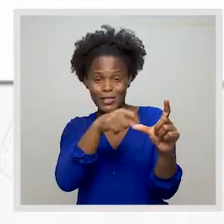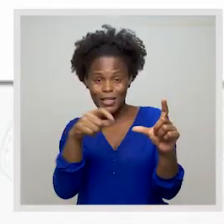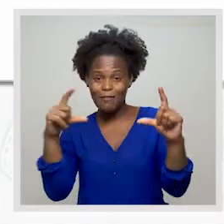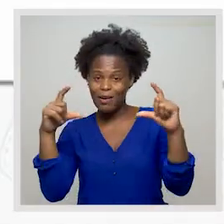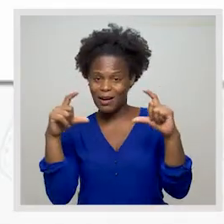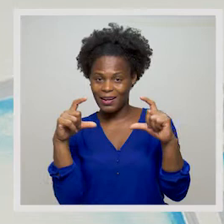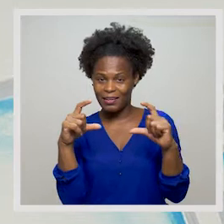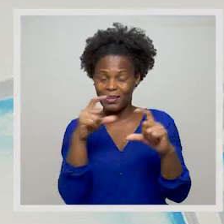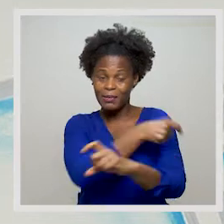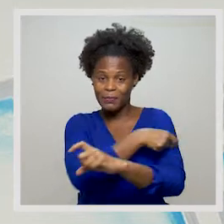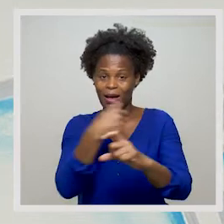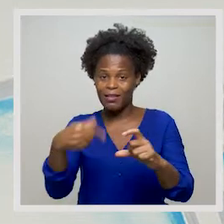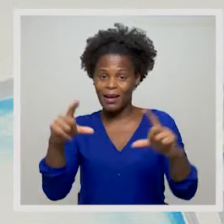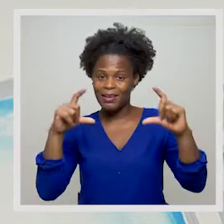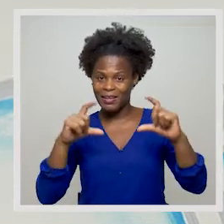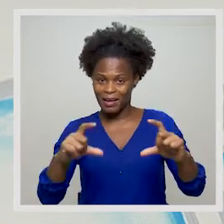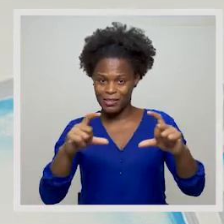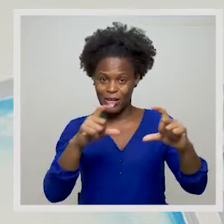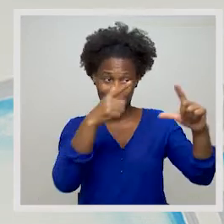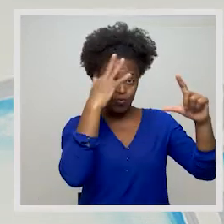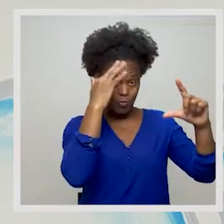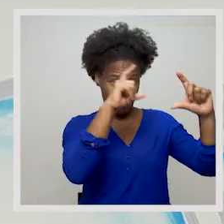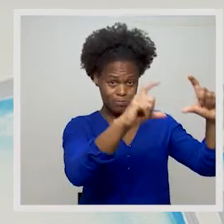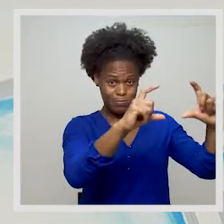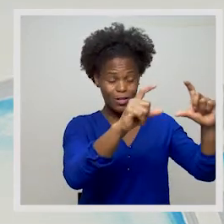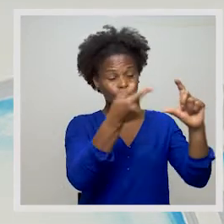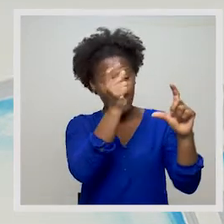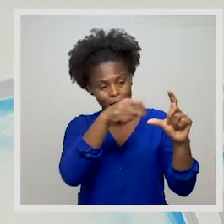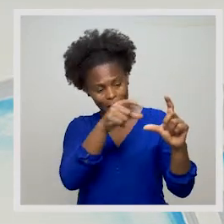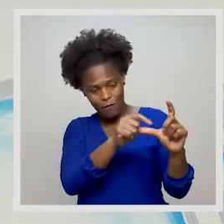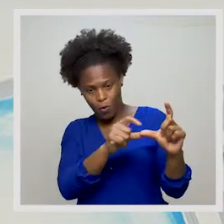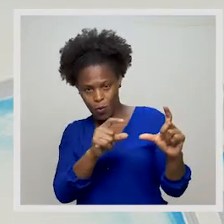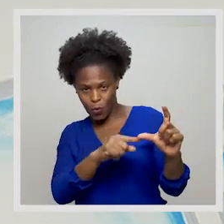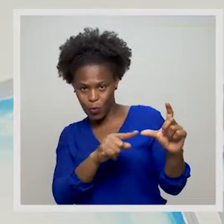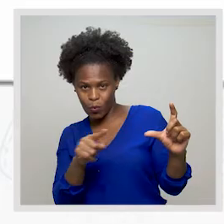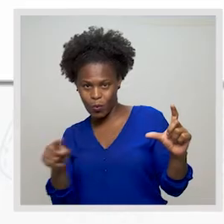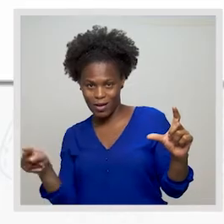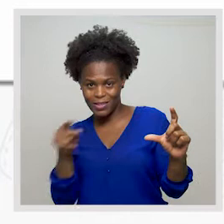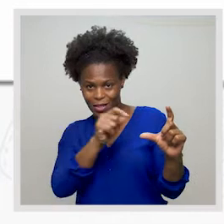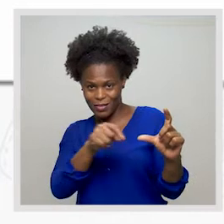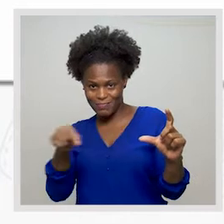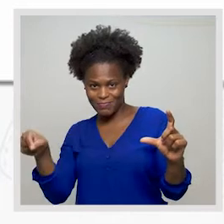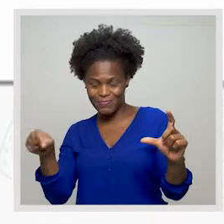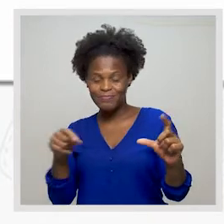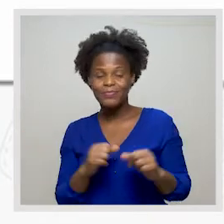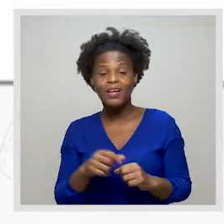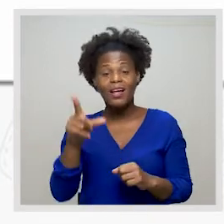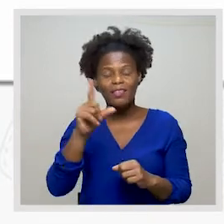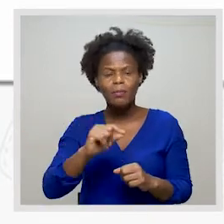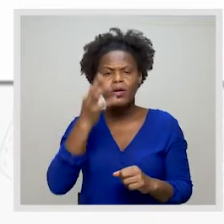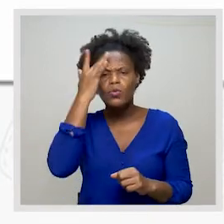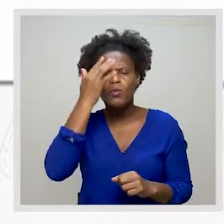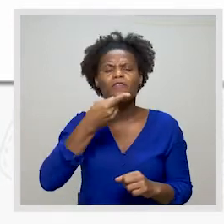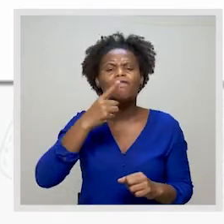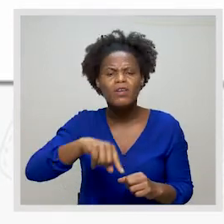horizontal vai estar representado as classes. E também as frequências